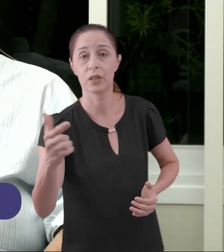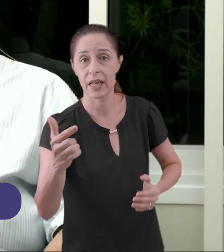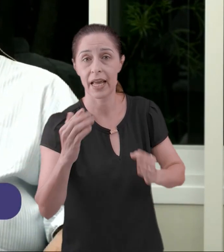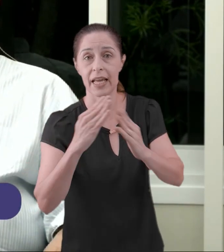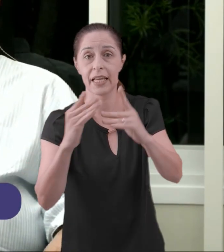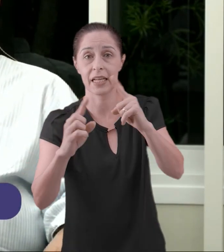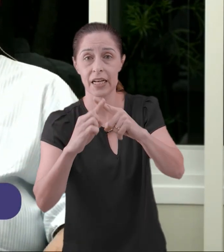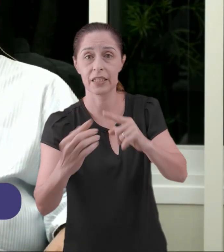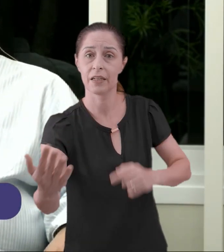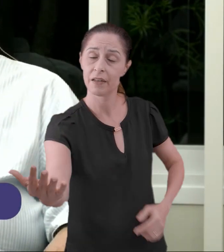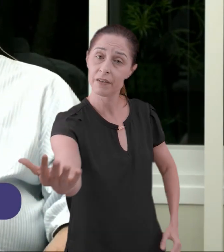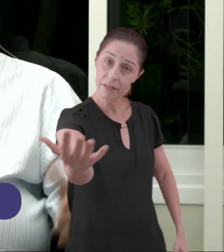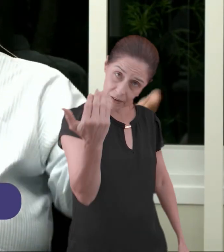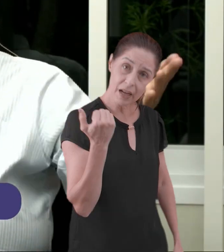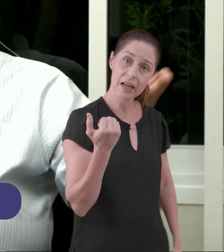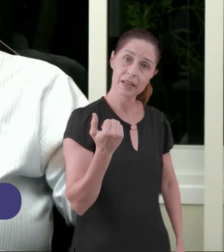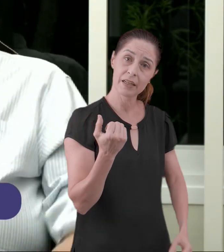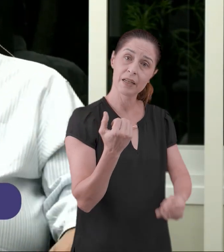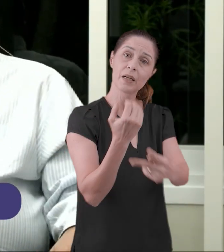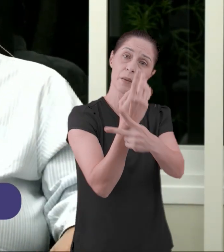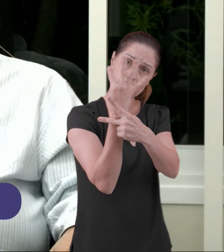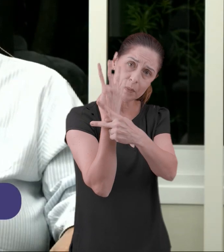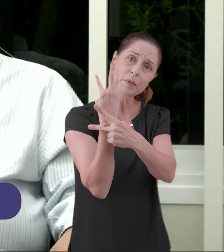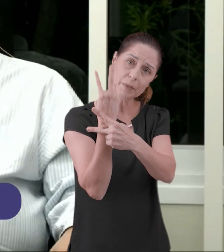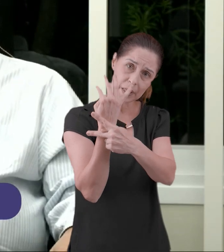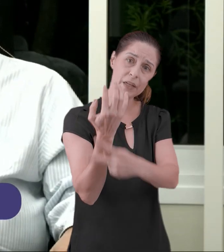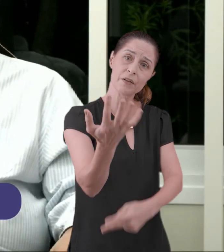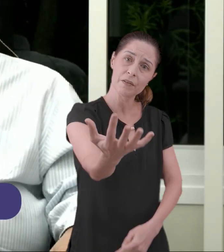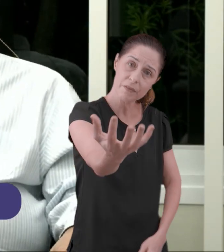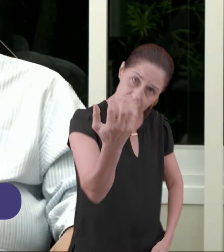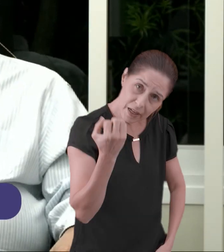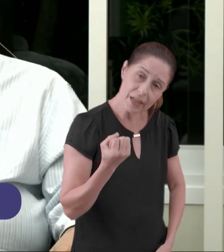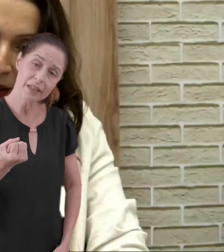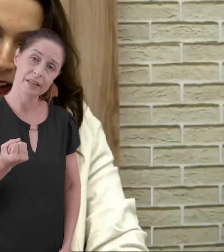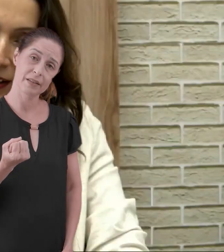aqui, tá certo? Eliana, pode falar.